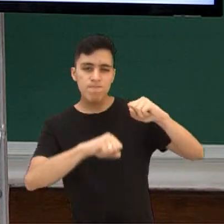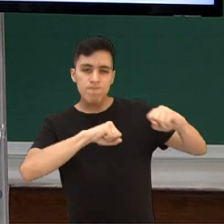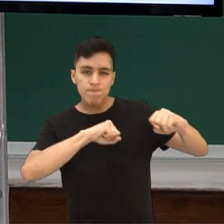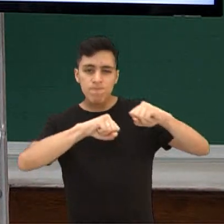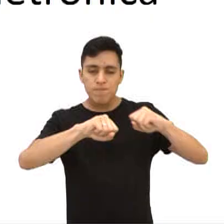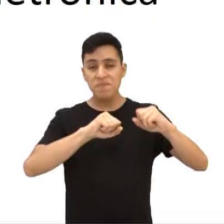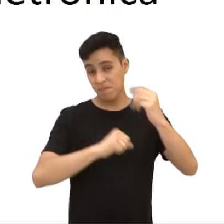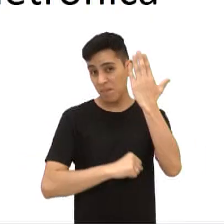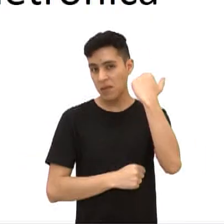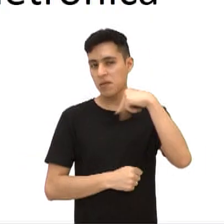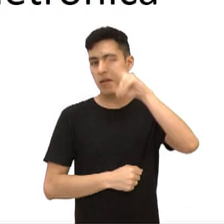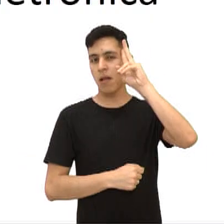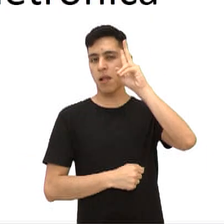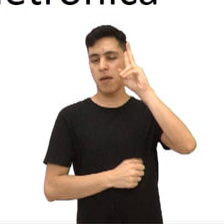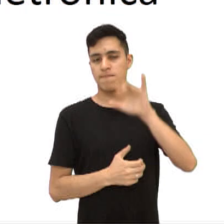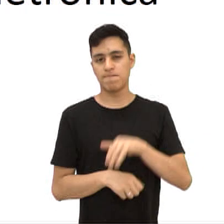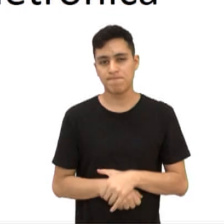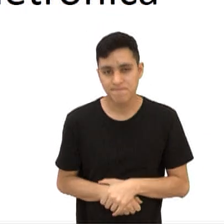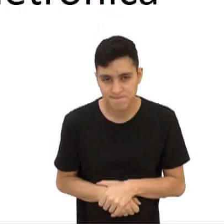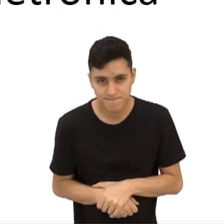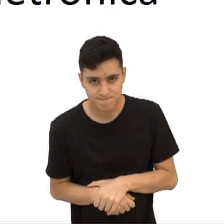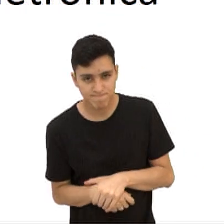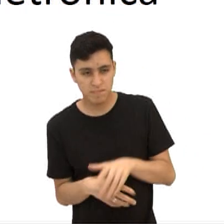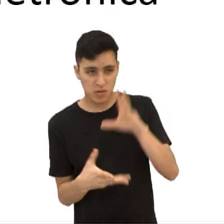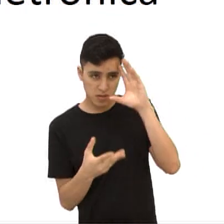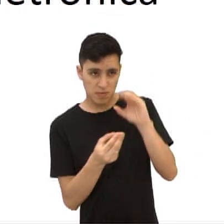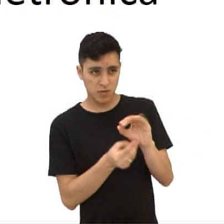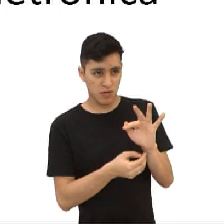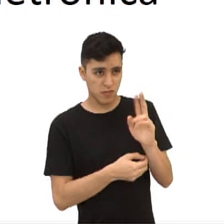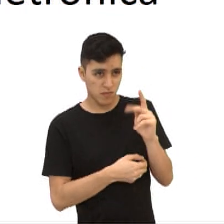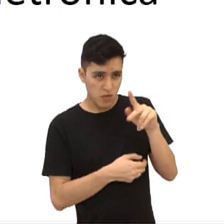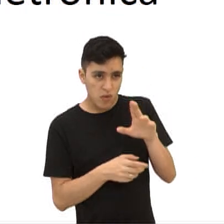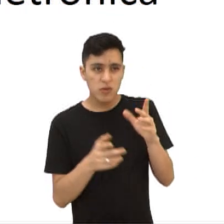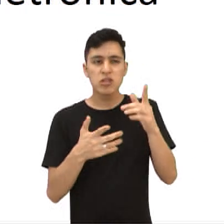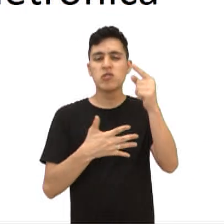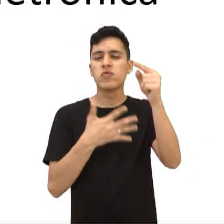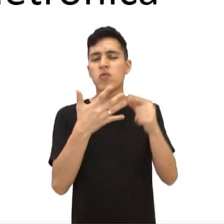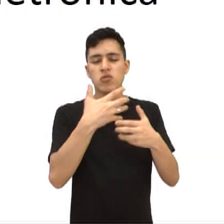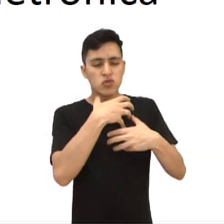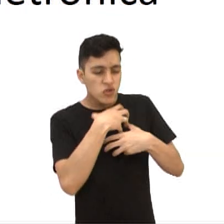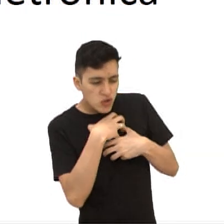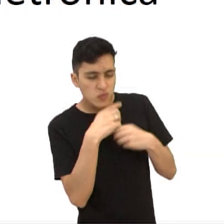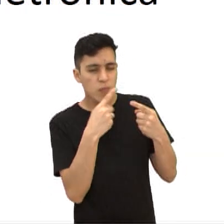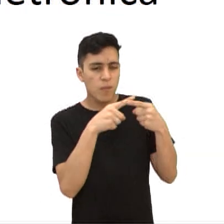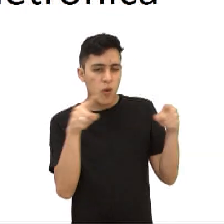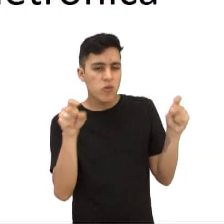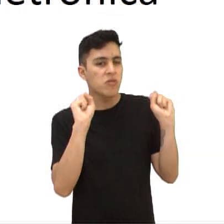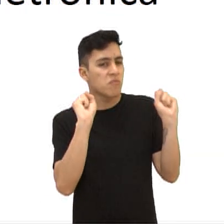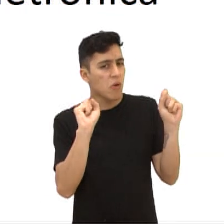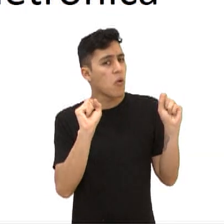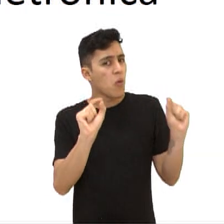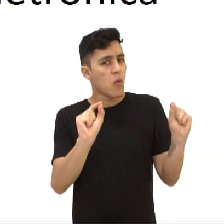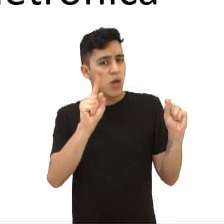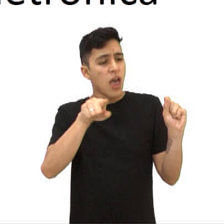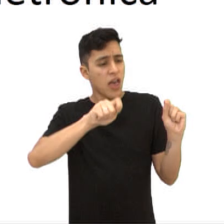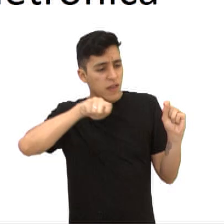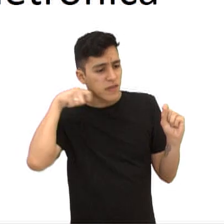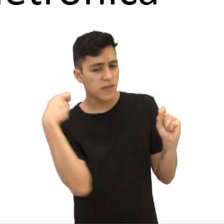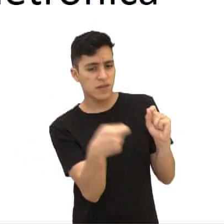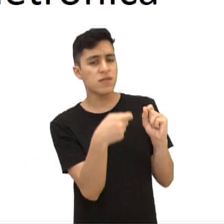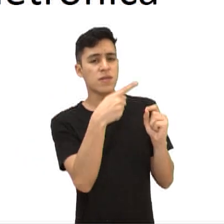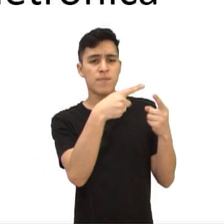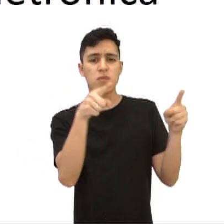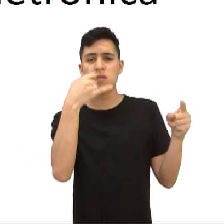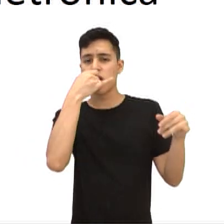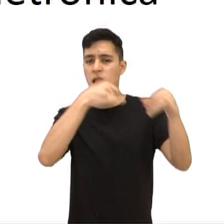né? Compreender que o funk, o brega music e outros gêneros populares podem sim ser considerados